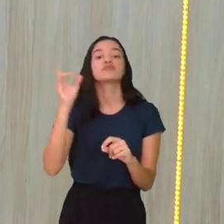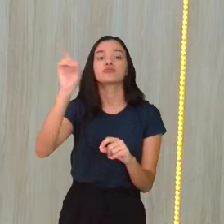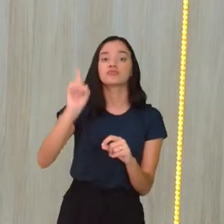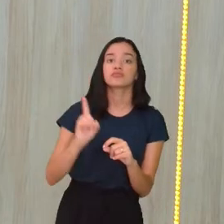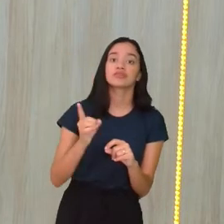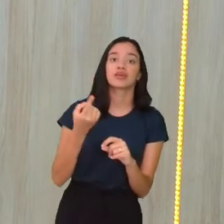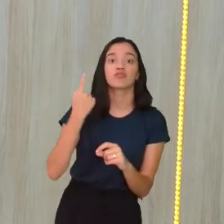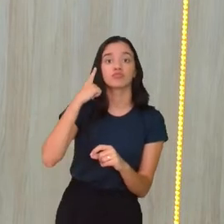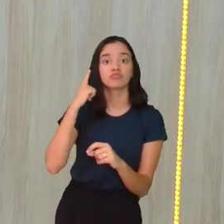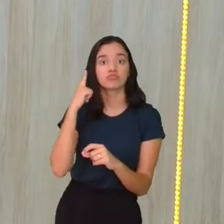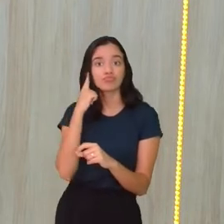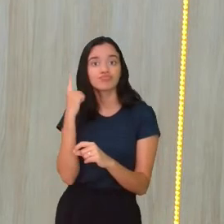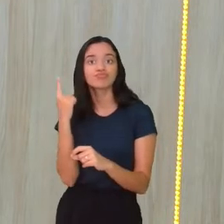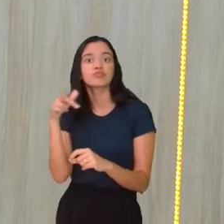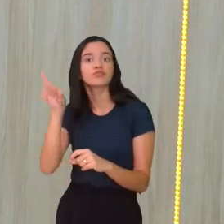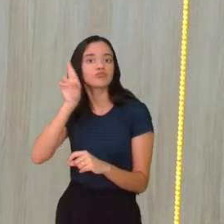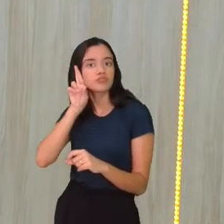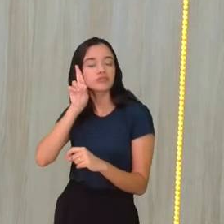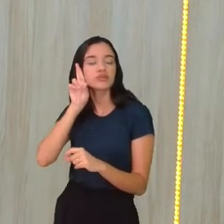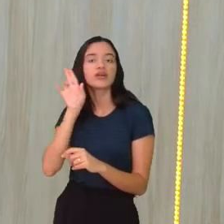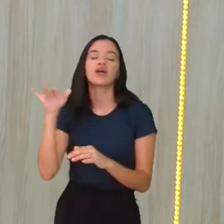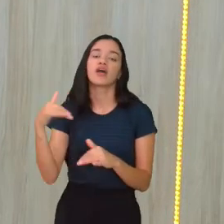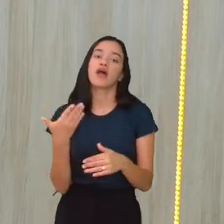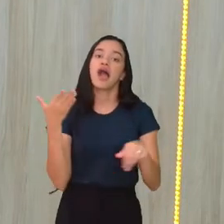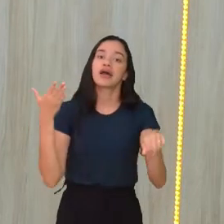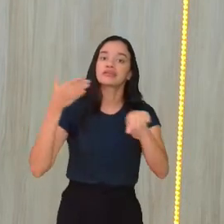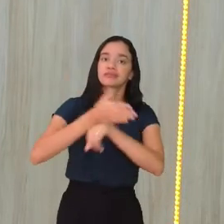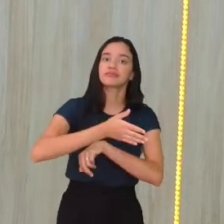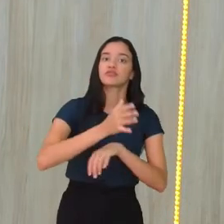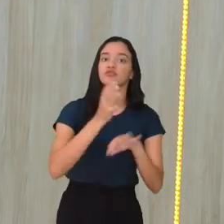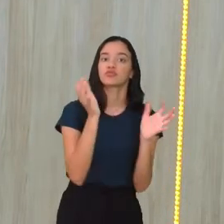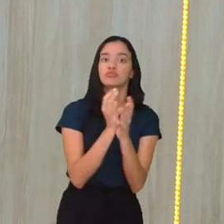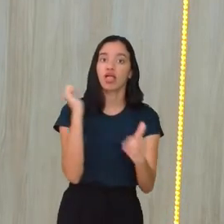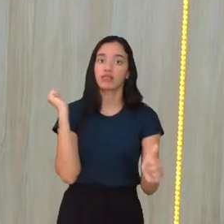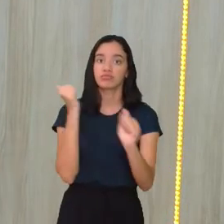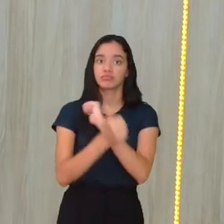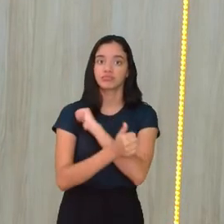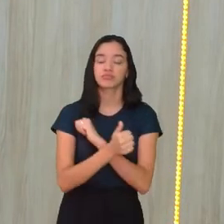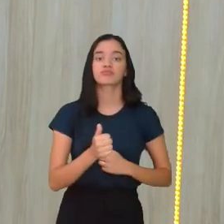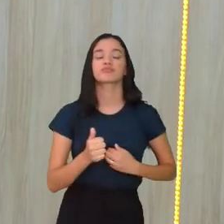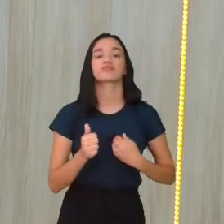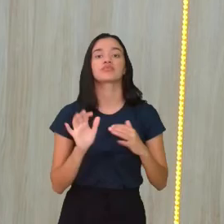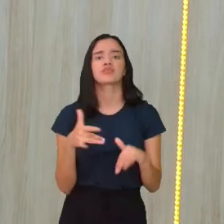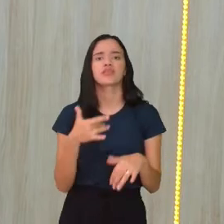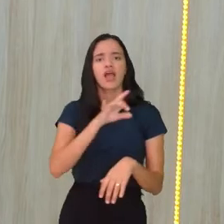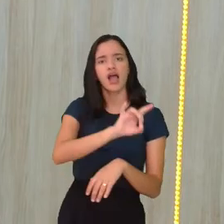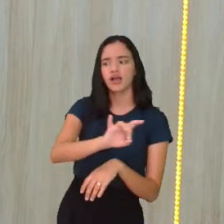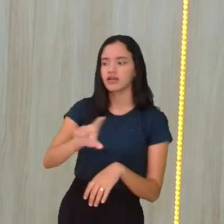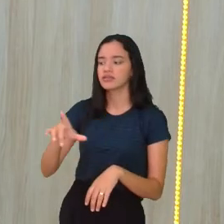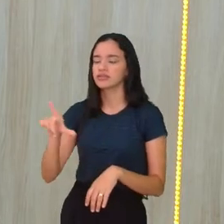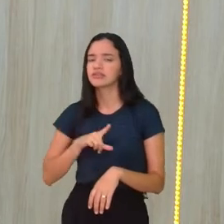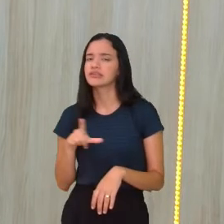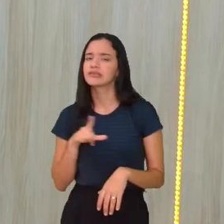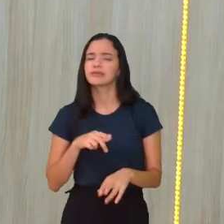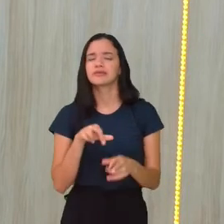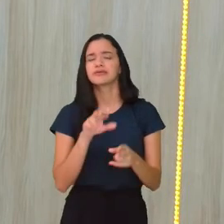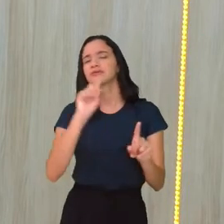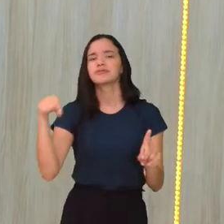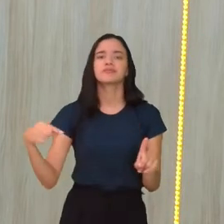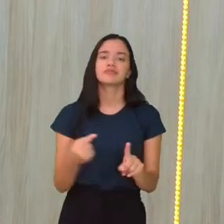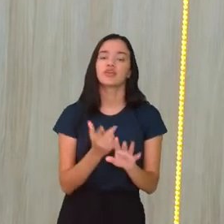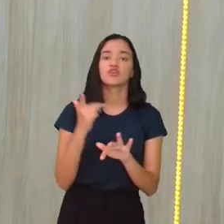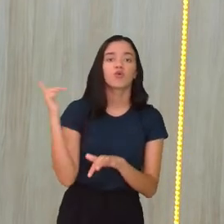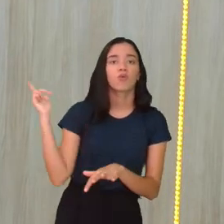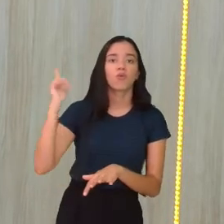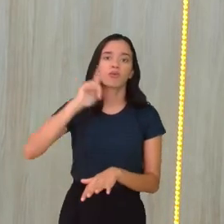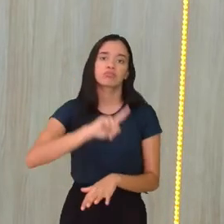deficiência auditiva para adentrar aí ao esporte. Então, cada um tem aí a sua missão e elas